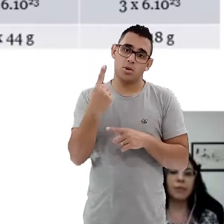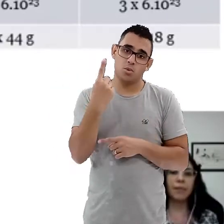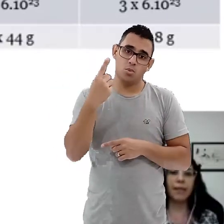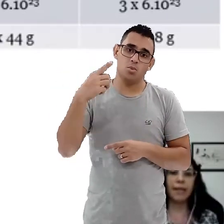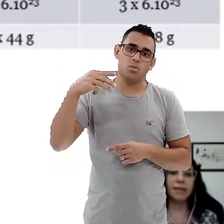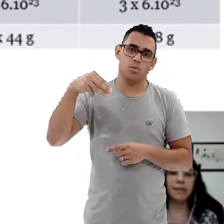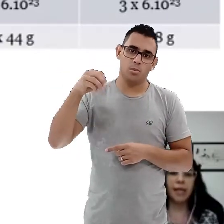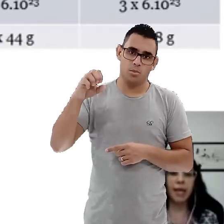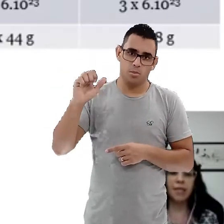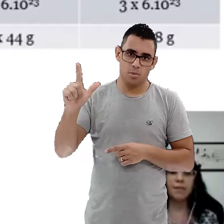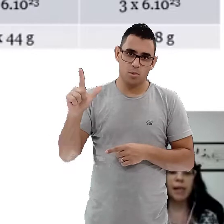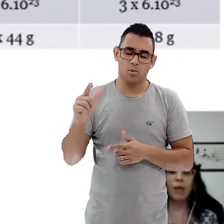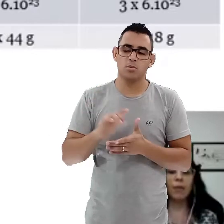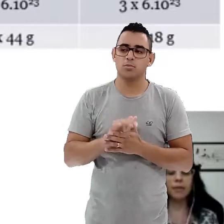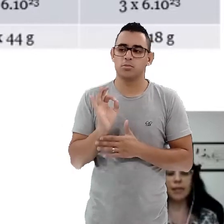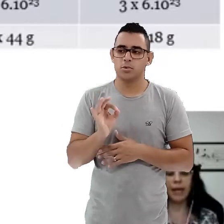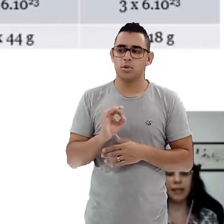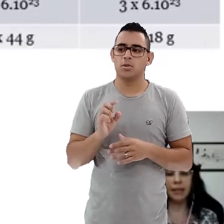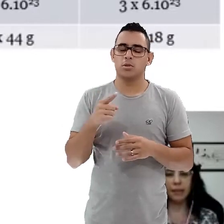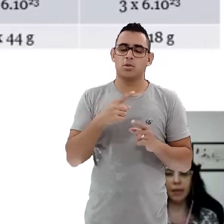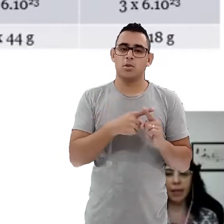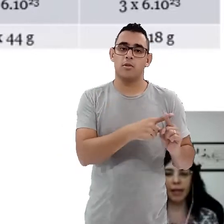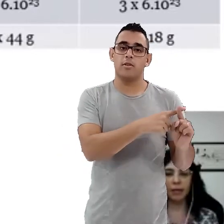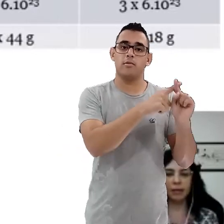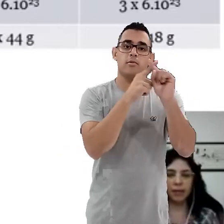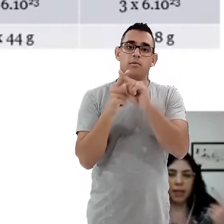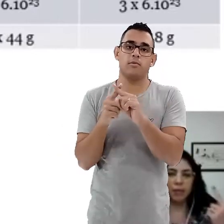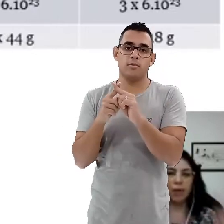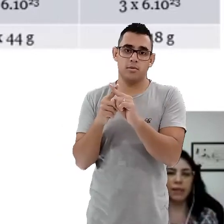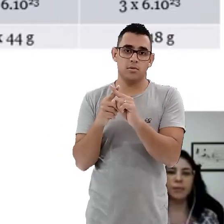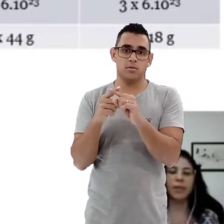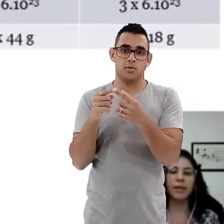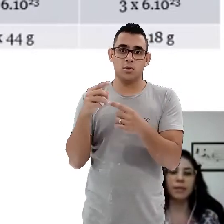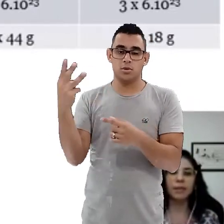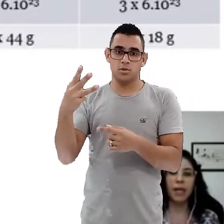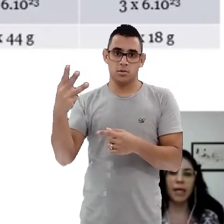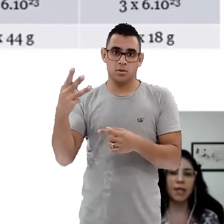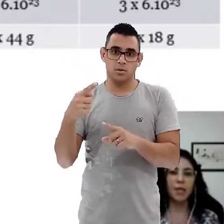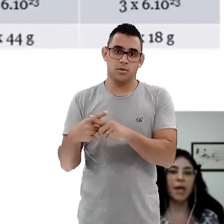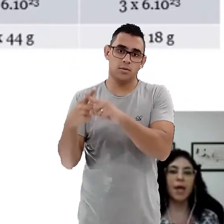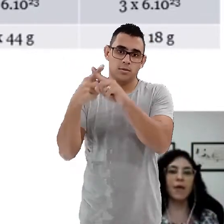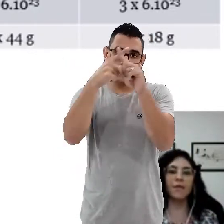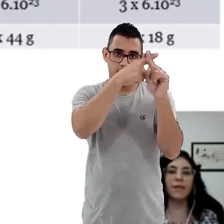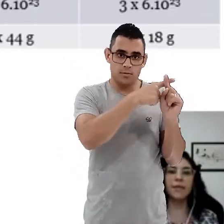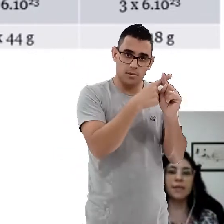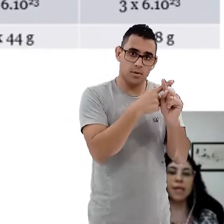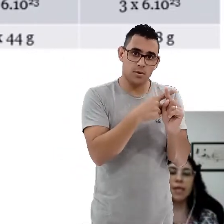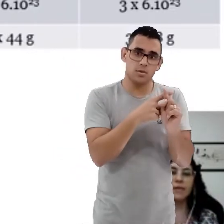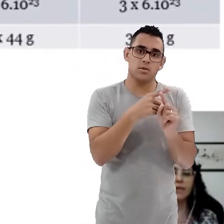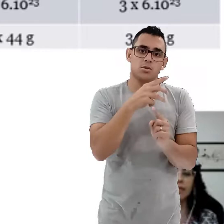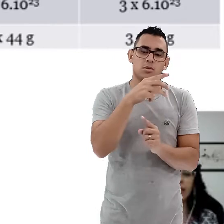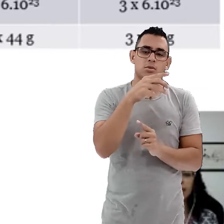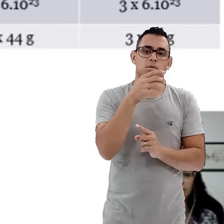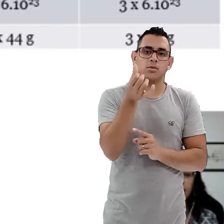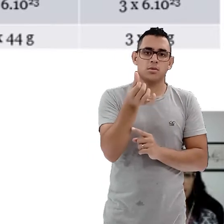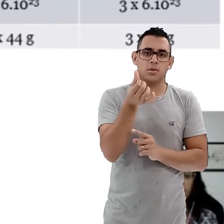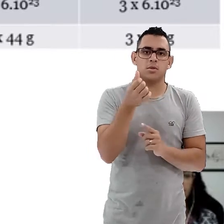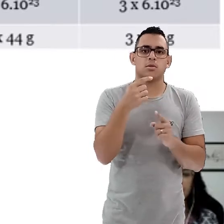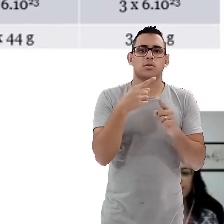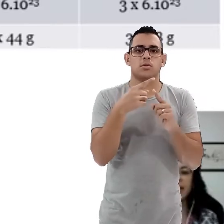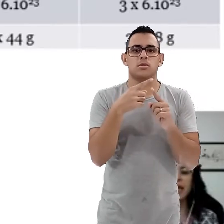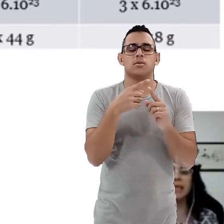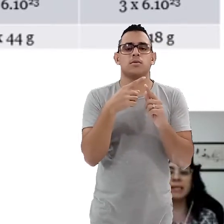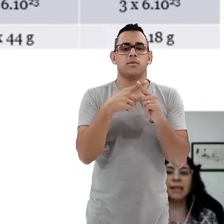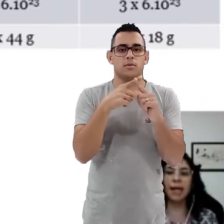vai multiplicar esse 3 pela quantidade de molécula que tem em um átomo, né? Então, 3 vezes 6 vezes 10 a